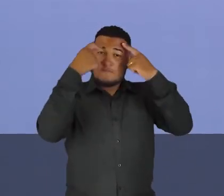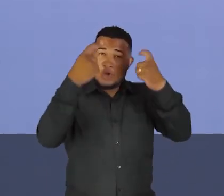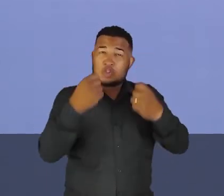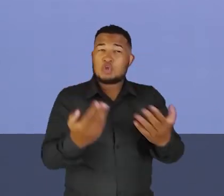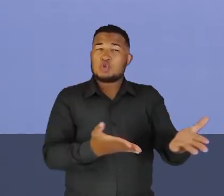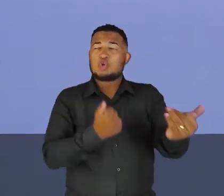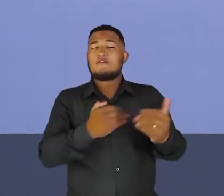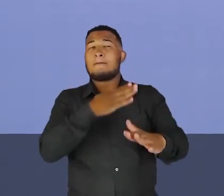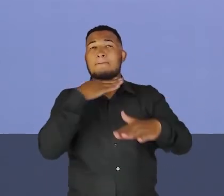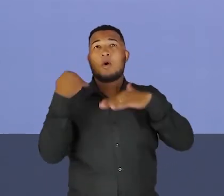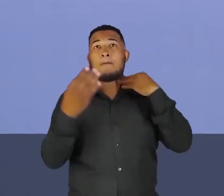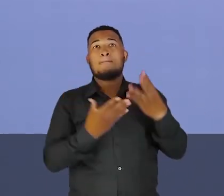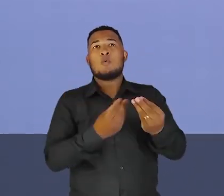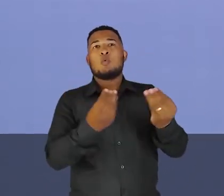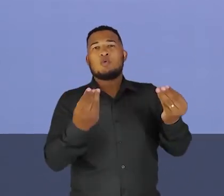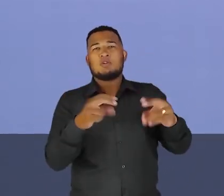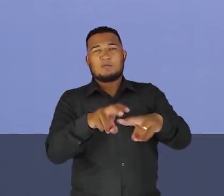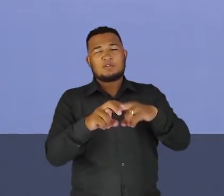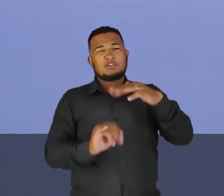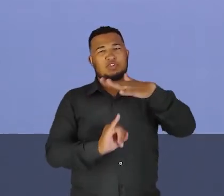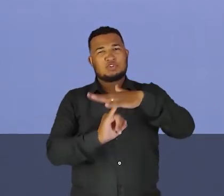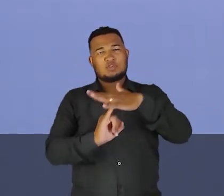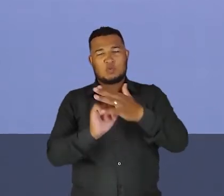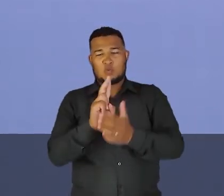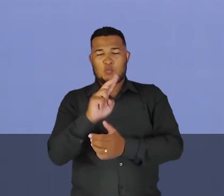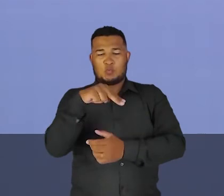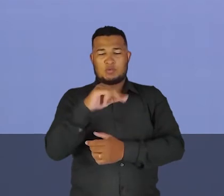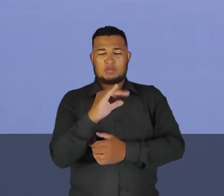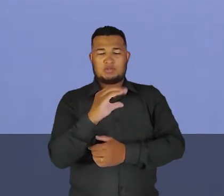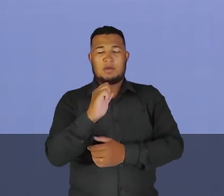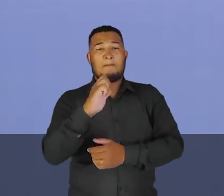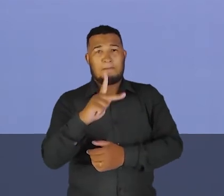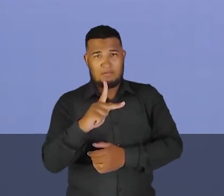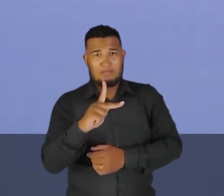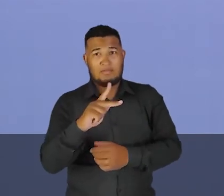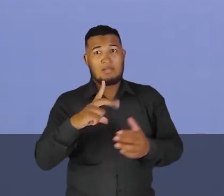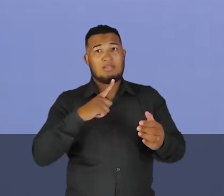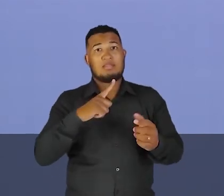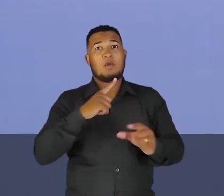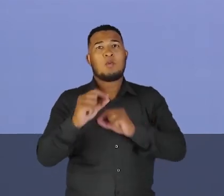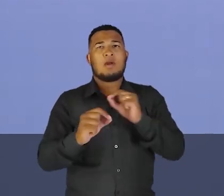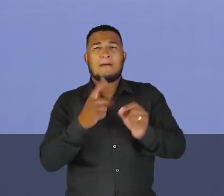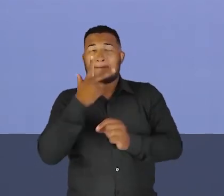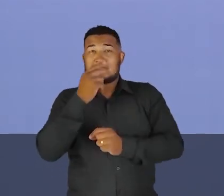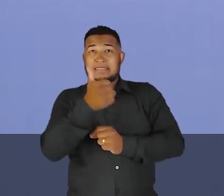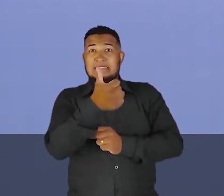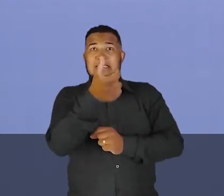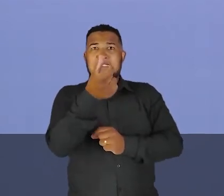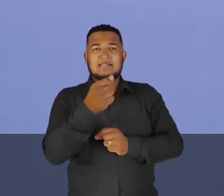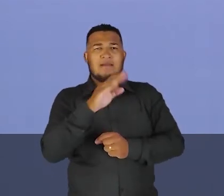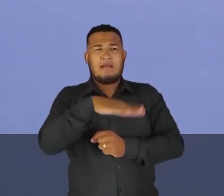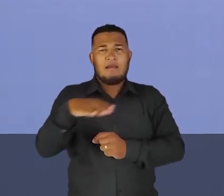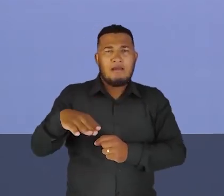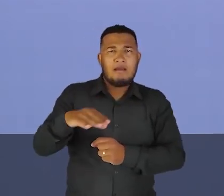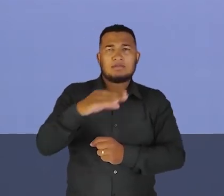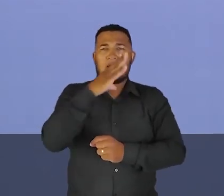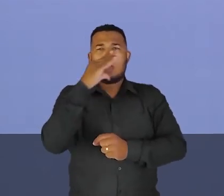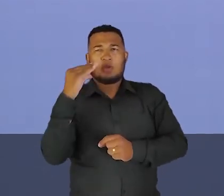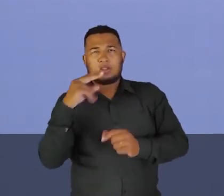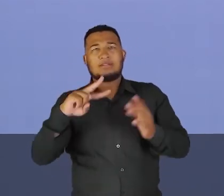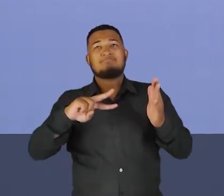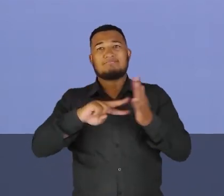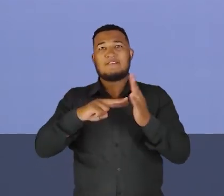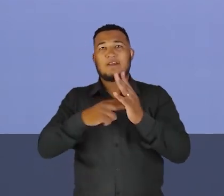tá? E de acordo com a Unicef, né, 16 crianças e adolescentes brasileiras morrem por dia, em média, vítimas de